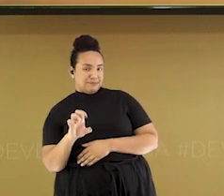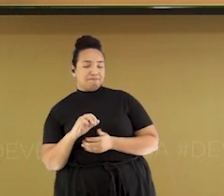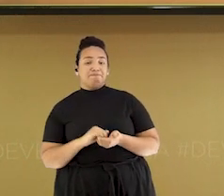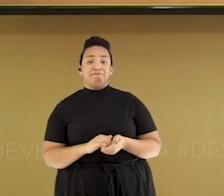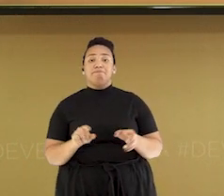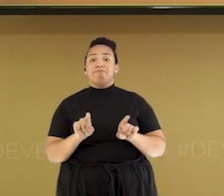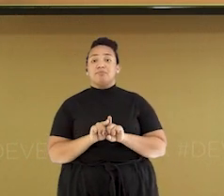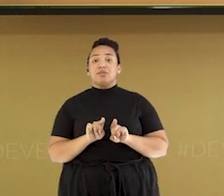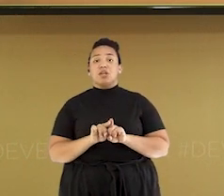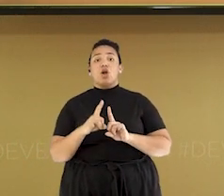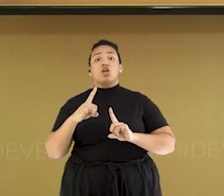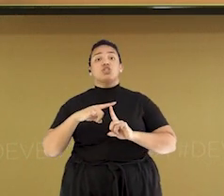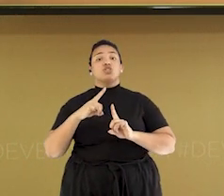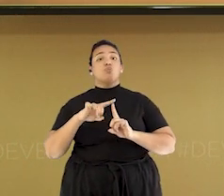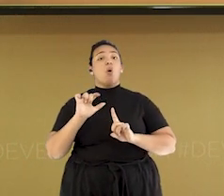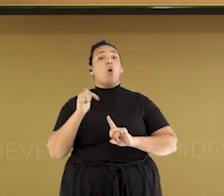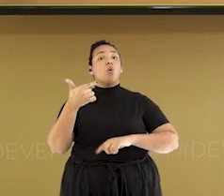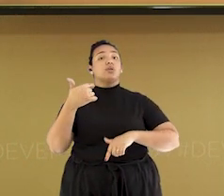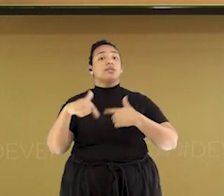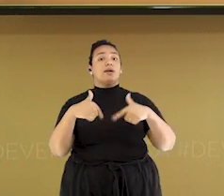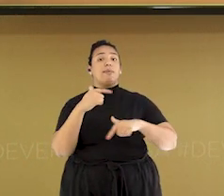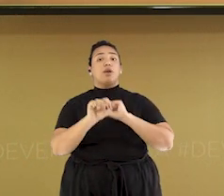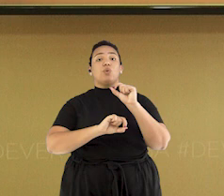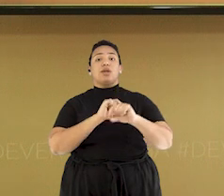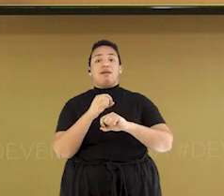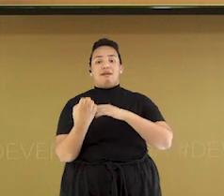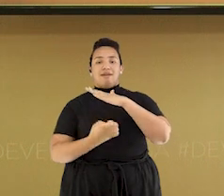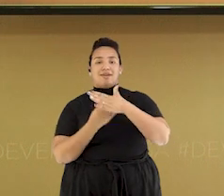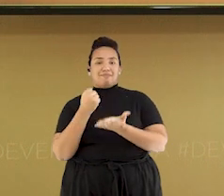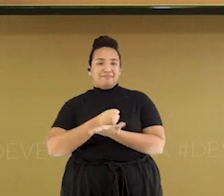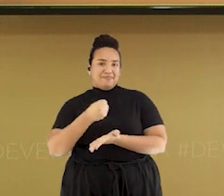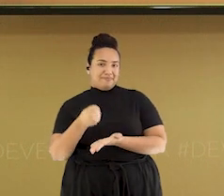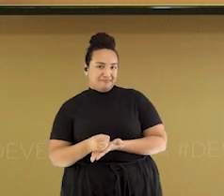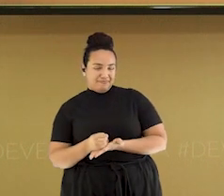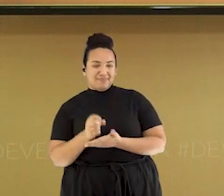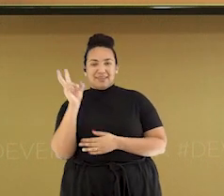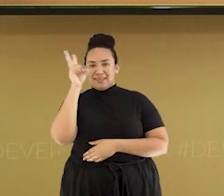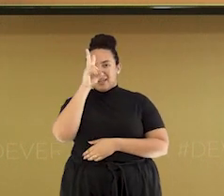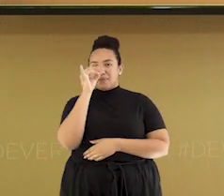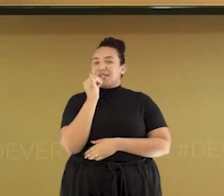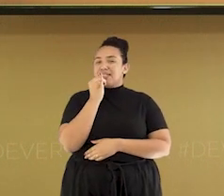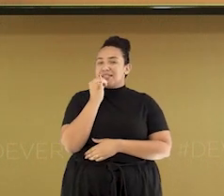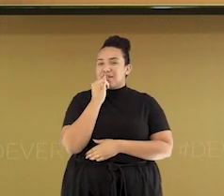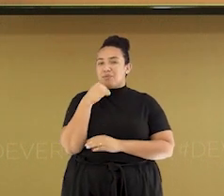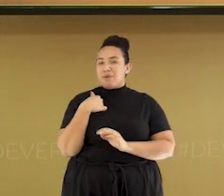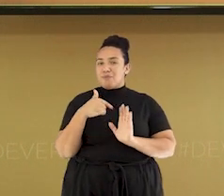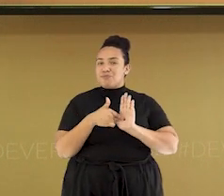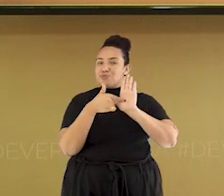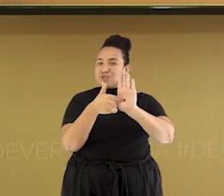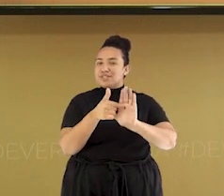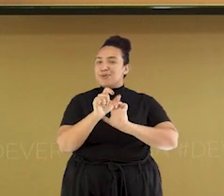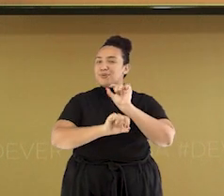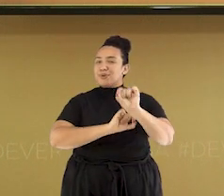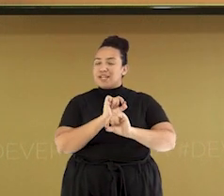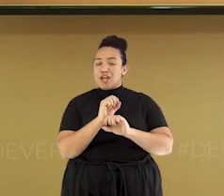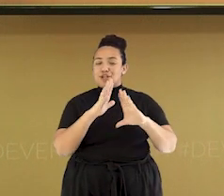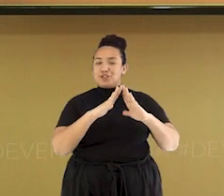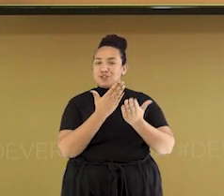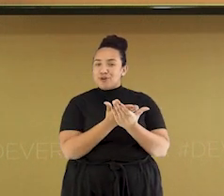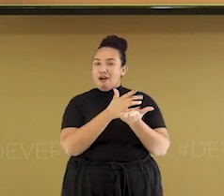trabalho terceirizado. O exemplo que dei nessa aula foi o exemplo dos auxiliares de limpeza que trabalham na escola.